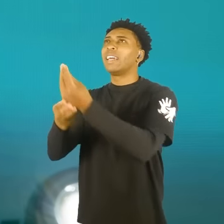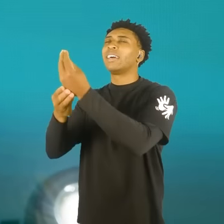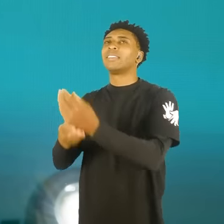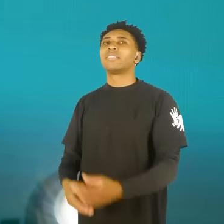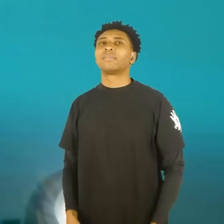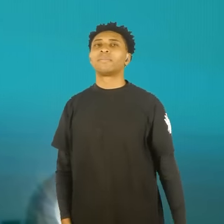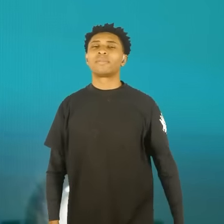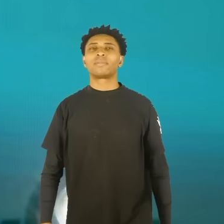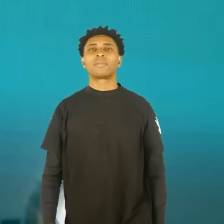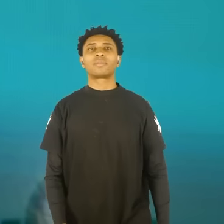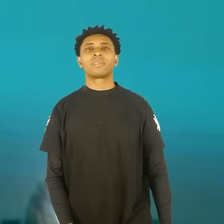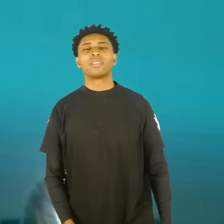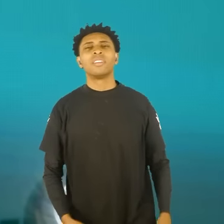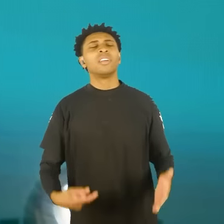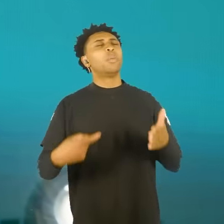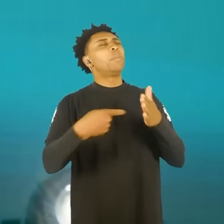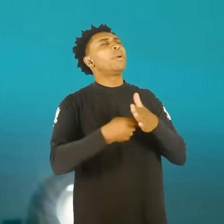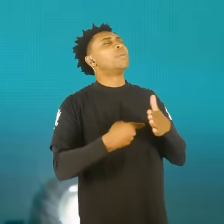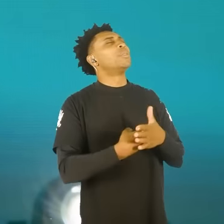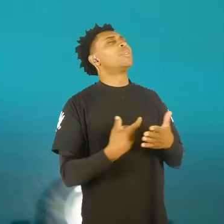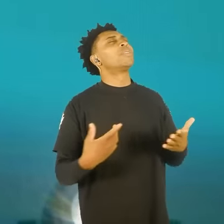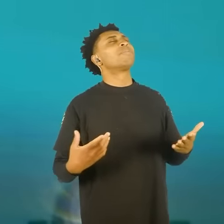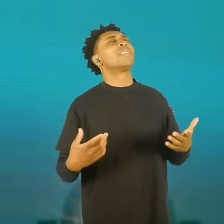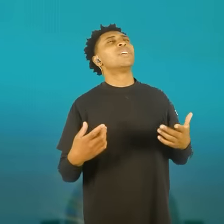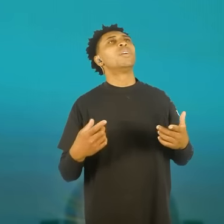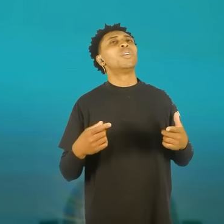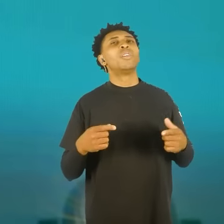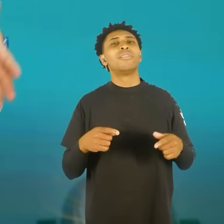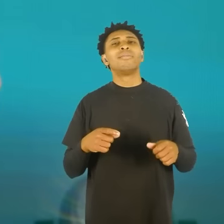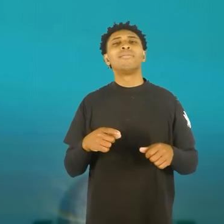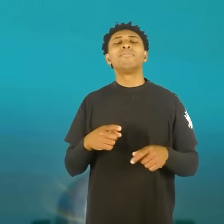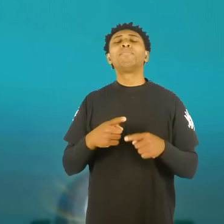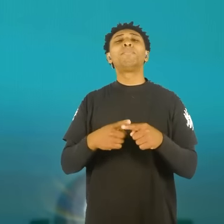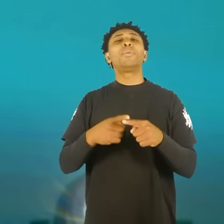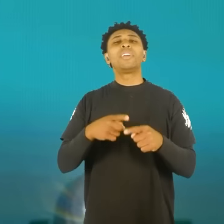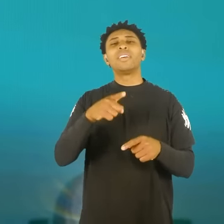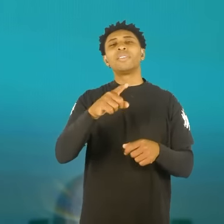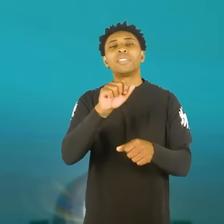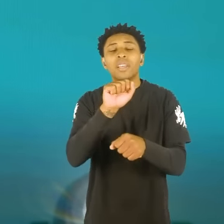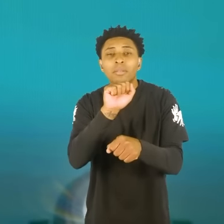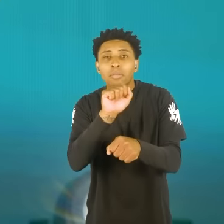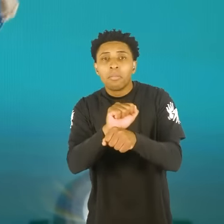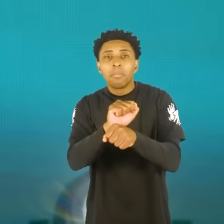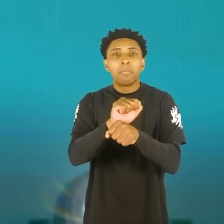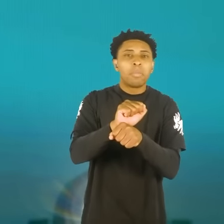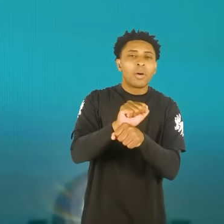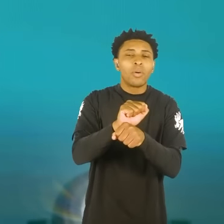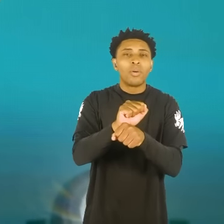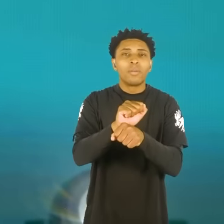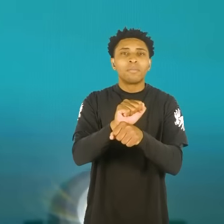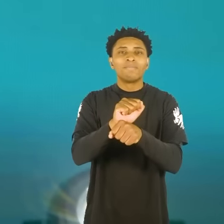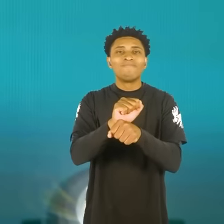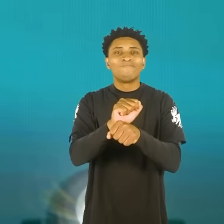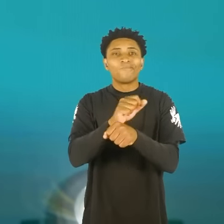se cala. E eu me pergunto aqui, pergunto para você: por que que você parou? Por quê? Por que que você se intimidou? Por que que